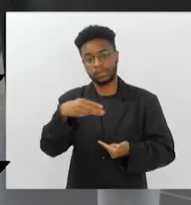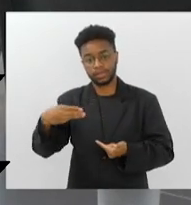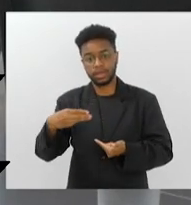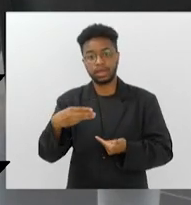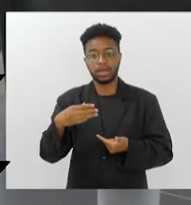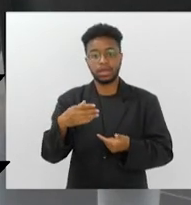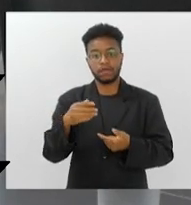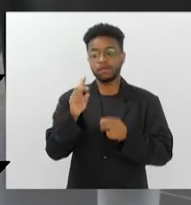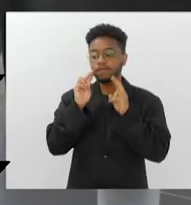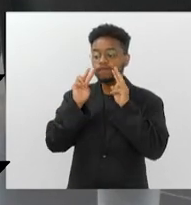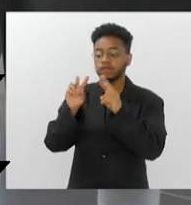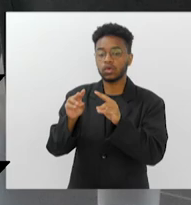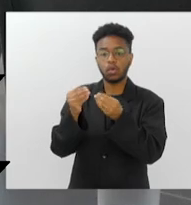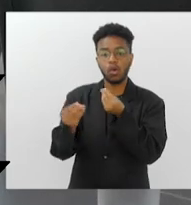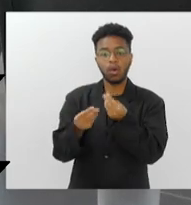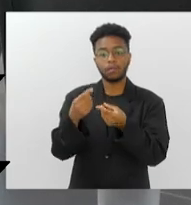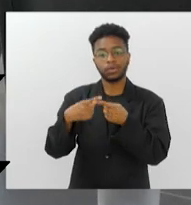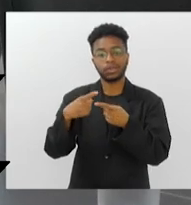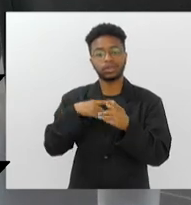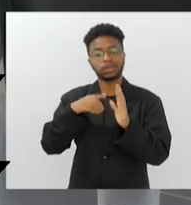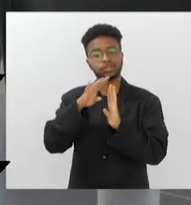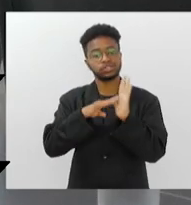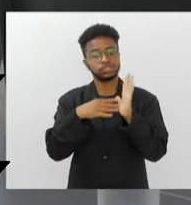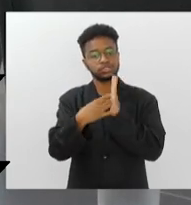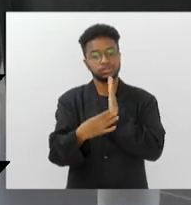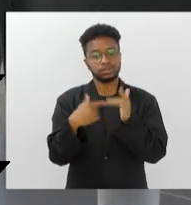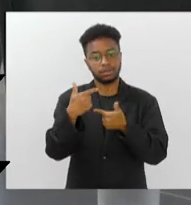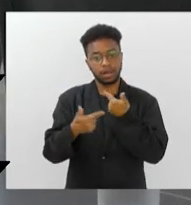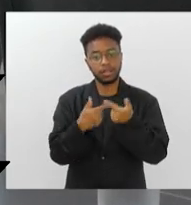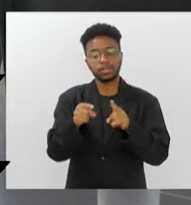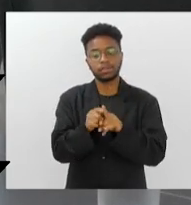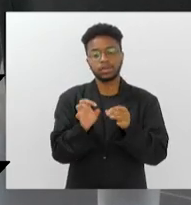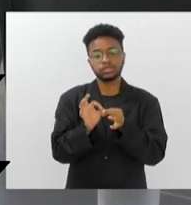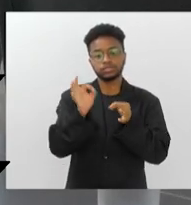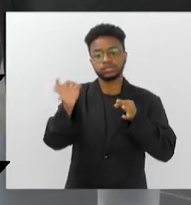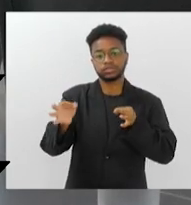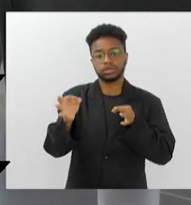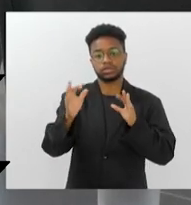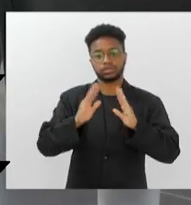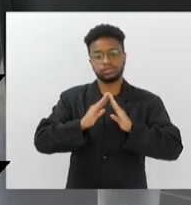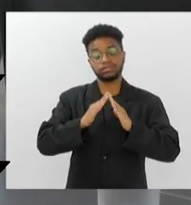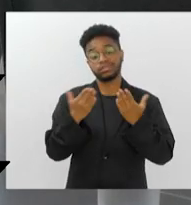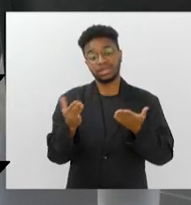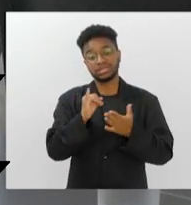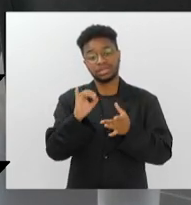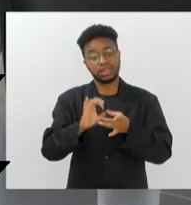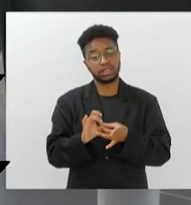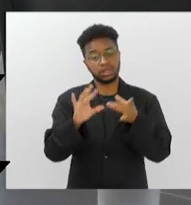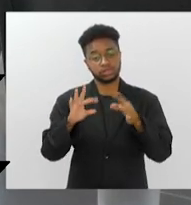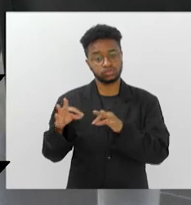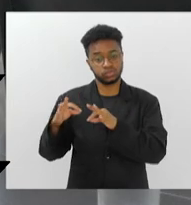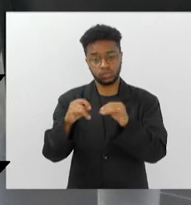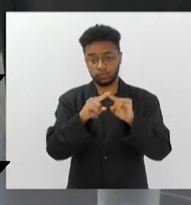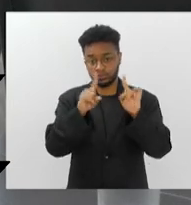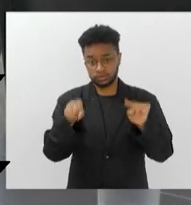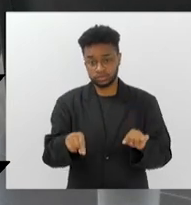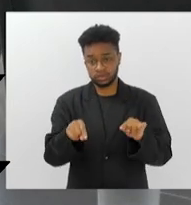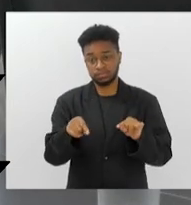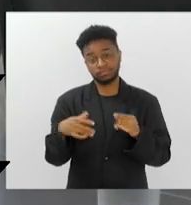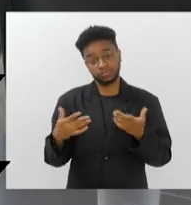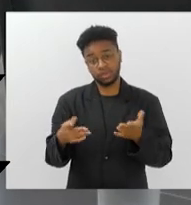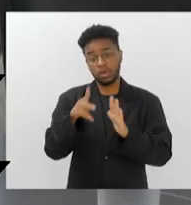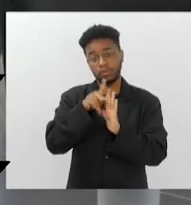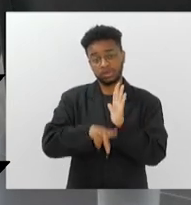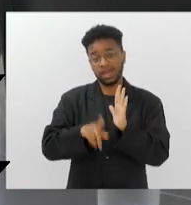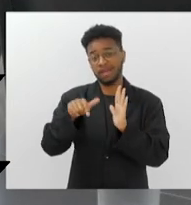distância de casa enfim e aí uma vez que se Abra para todos os servidores primeiro que torna o projeto mais fácil de